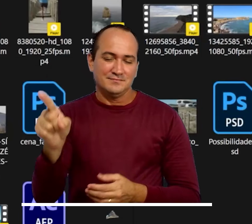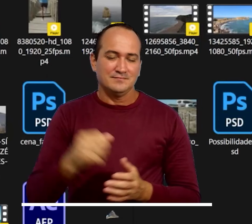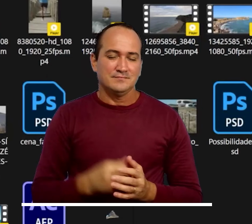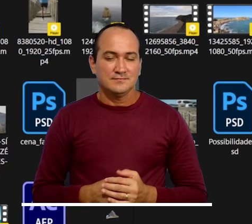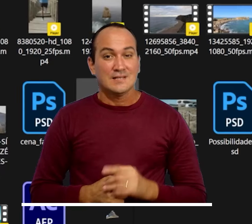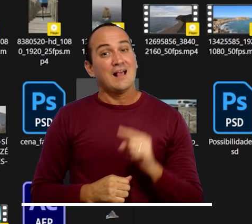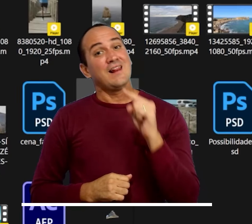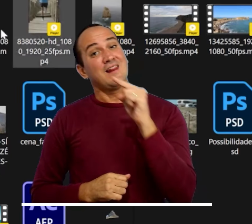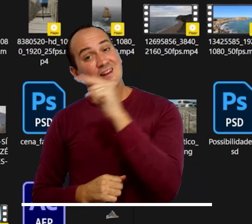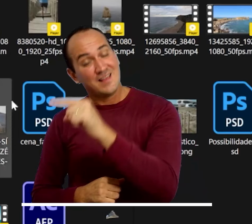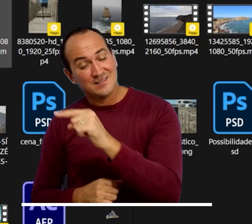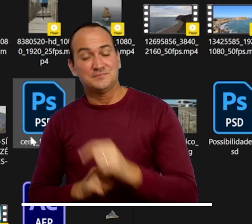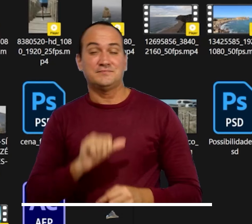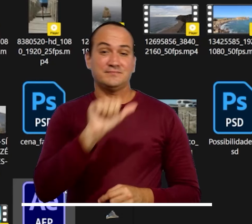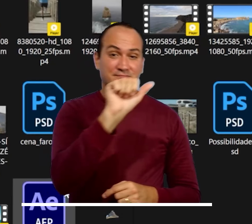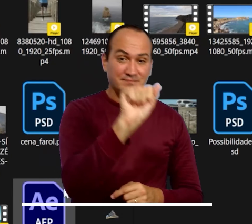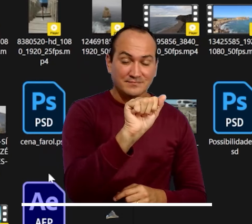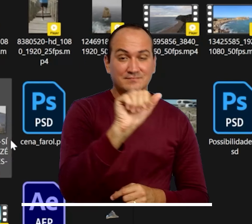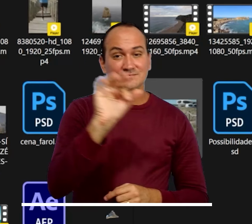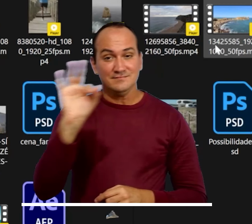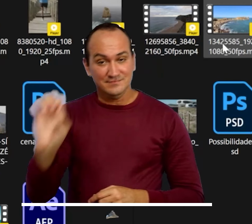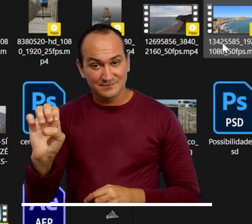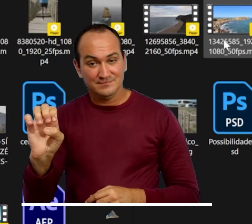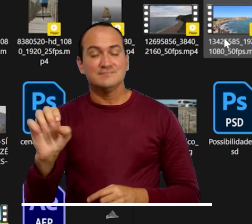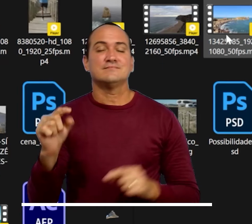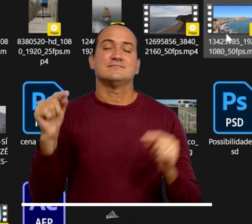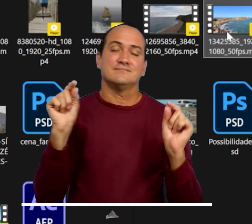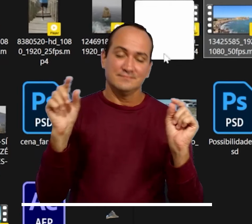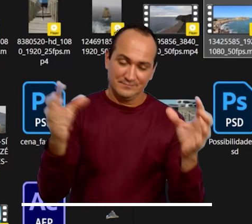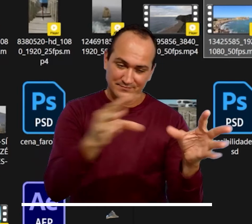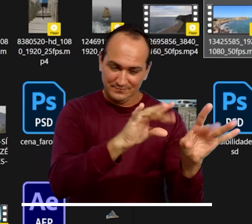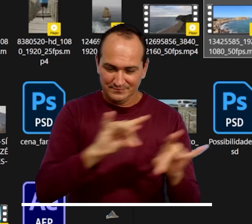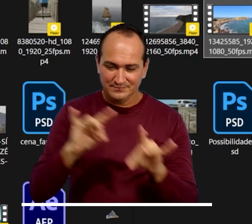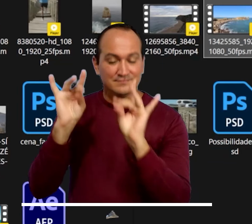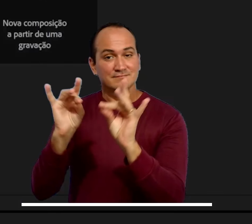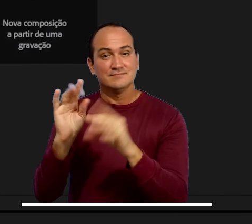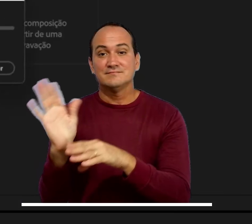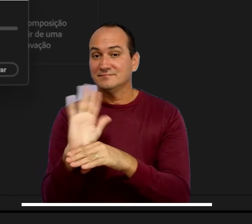E aí lá no After Effects eu vou fazer exatamente a mesma coisa. Agora eu vou puxar o meu vídeo